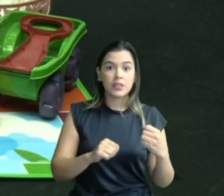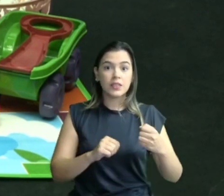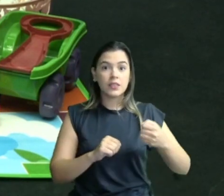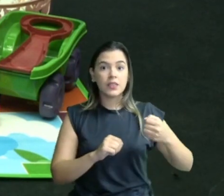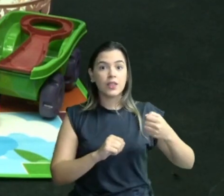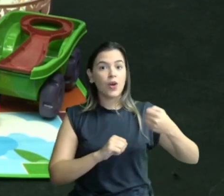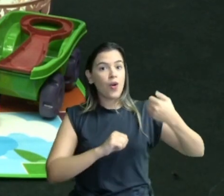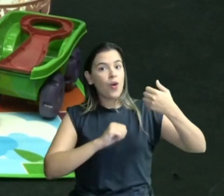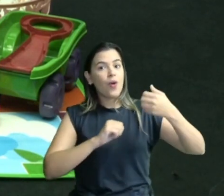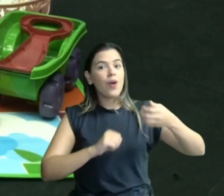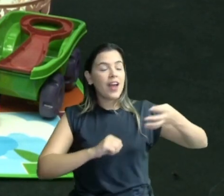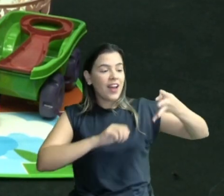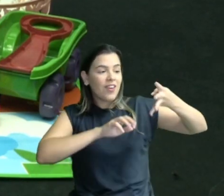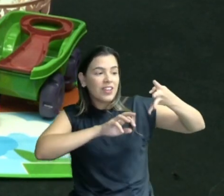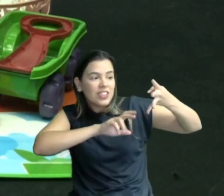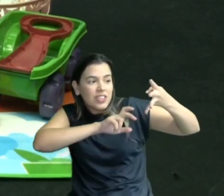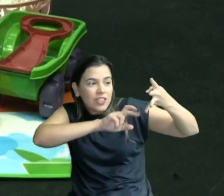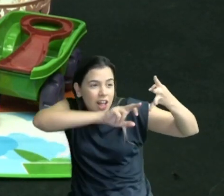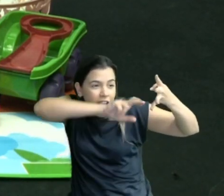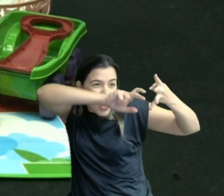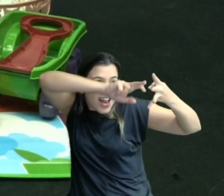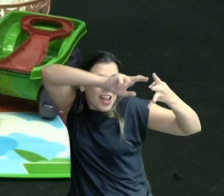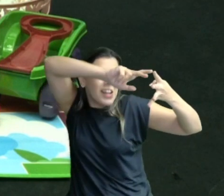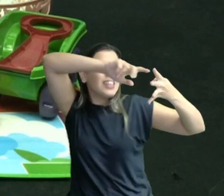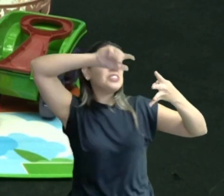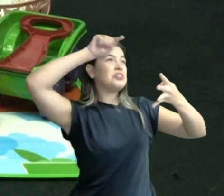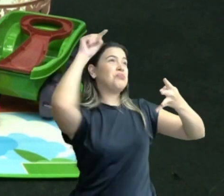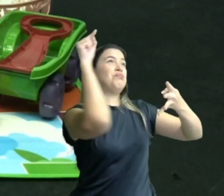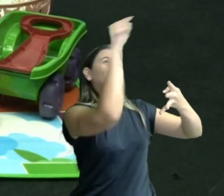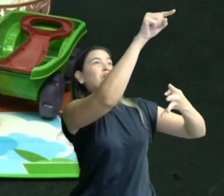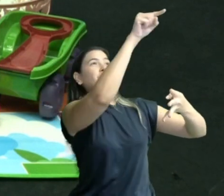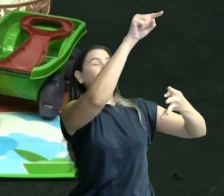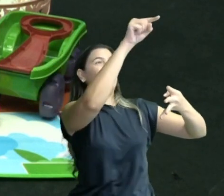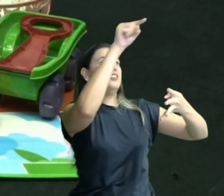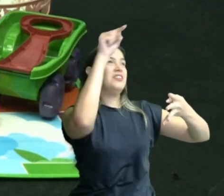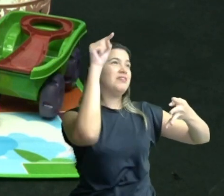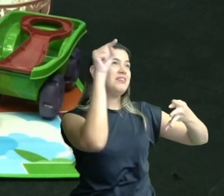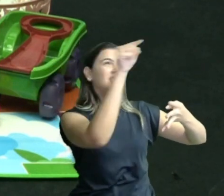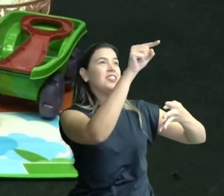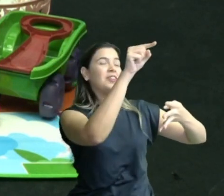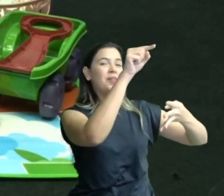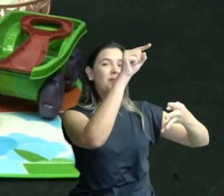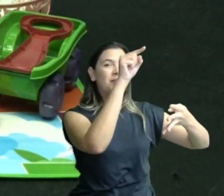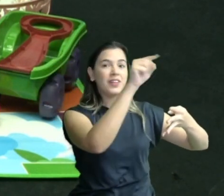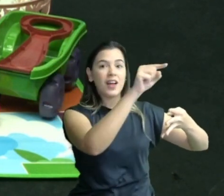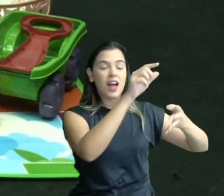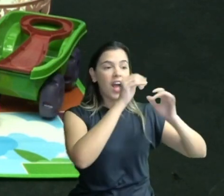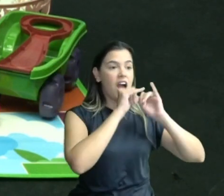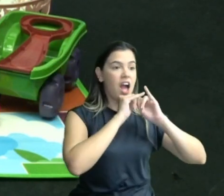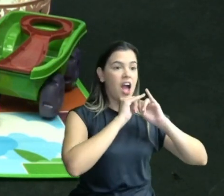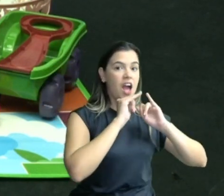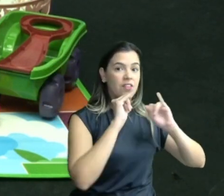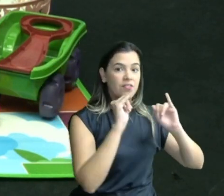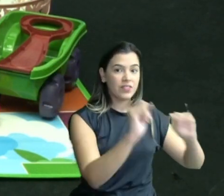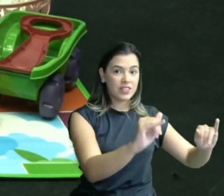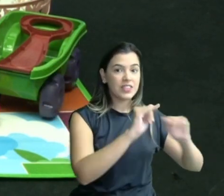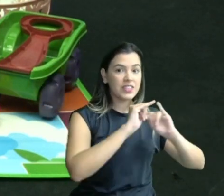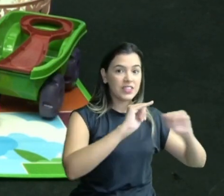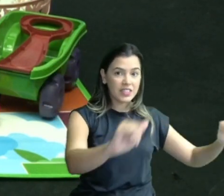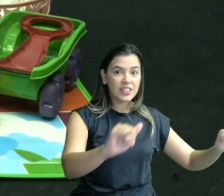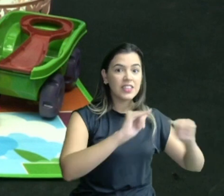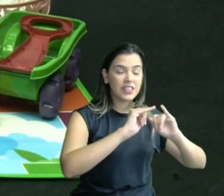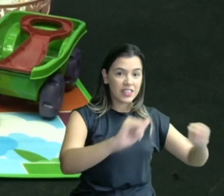numa escada gigante para tocar dindom dindom avisando que ele vinha